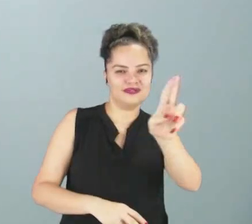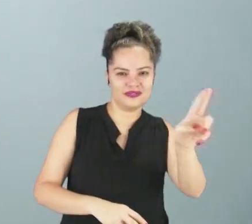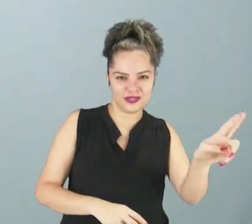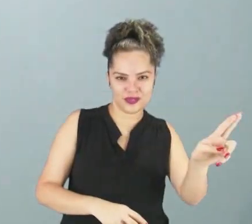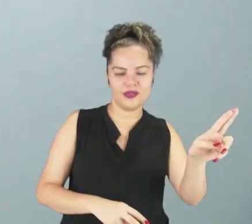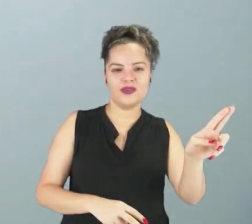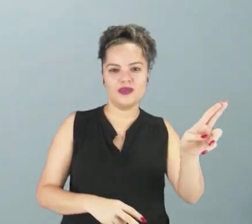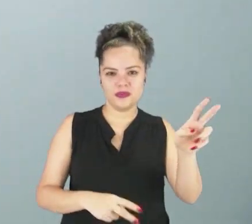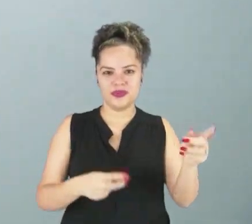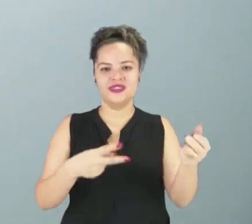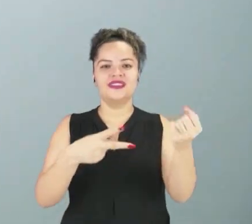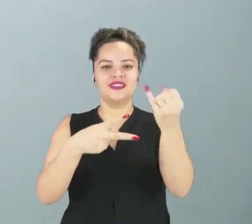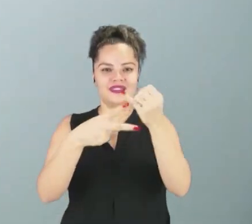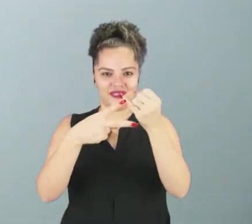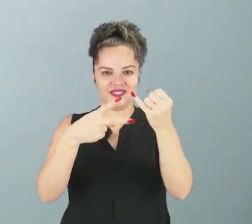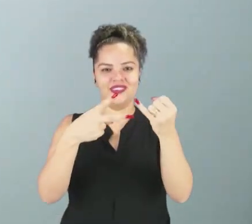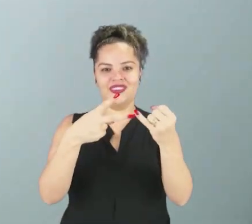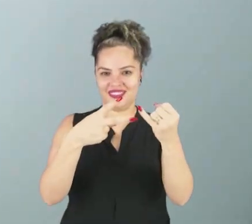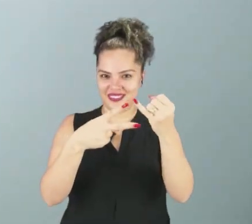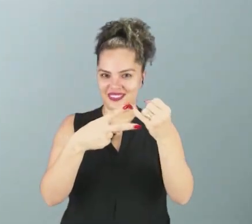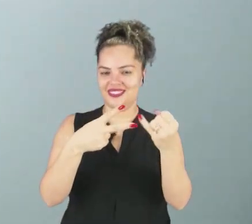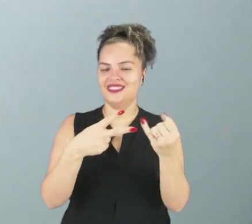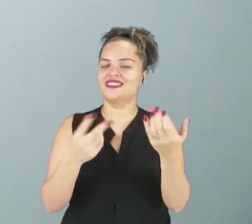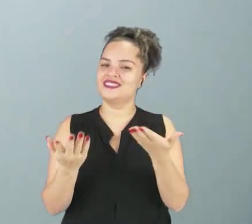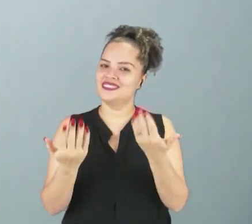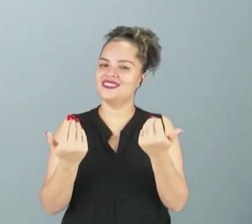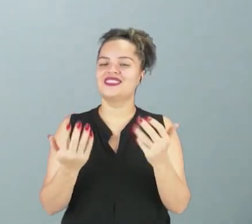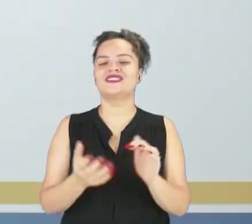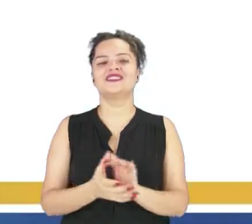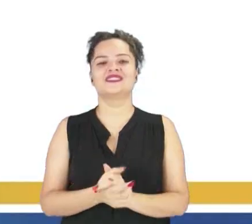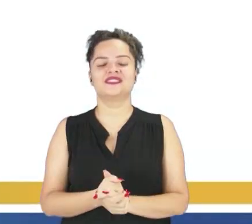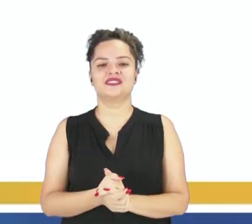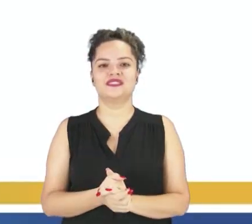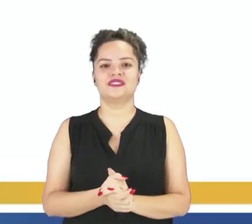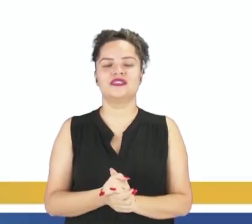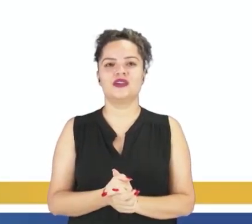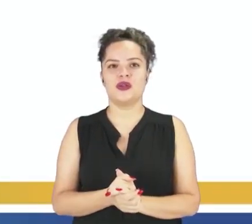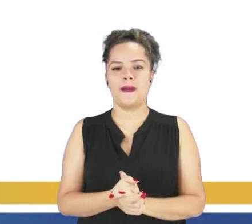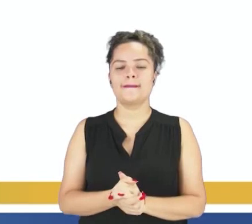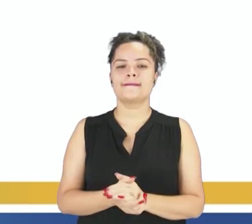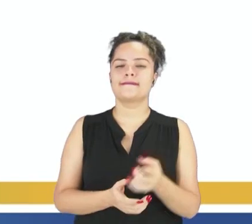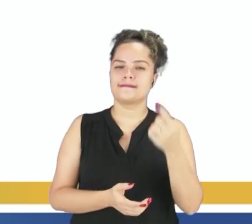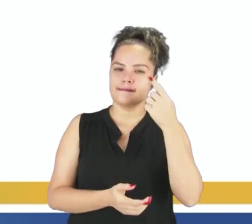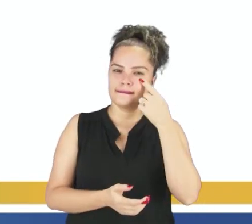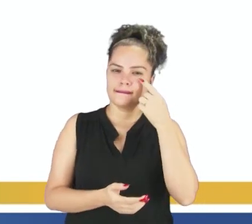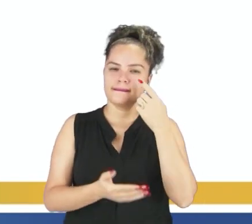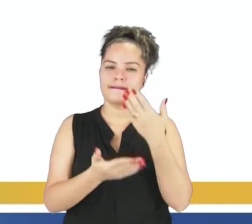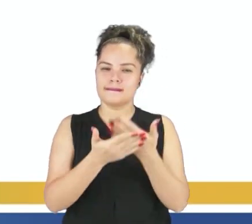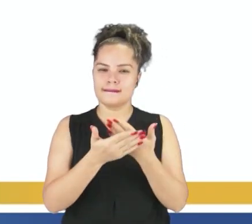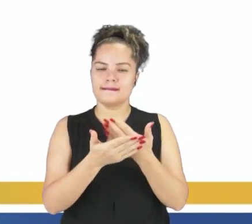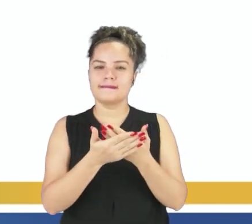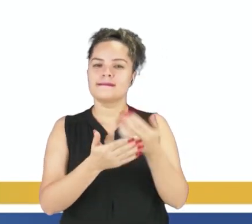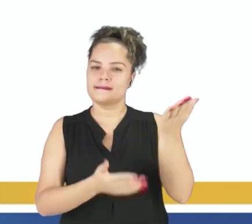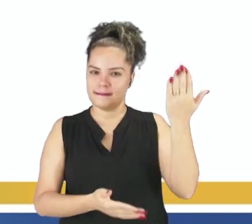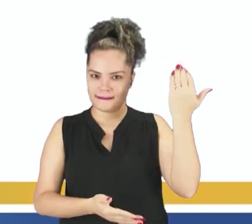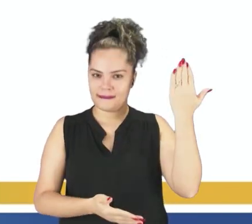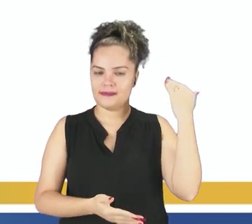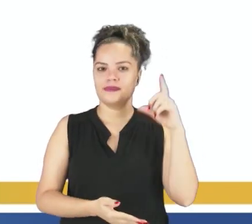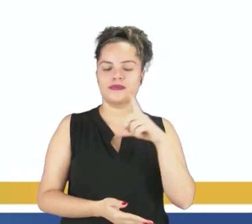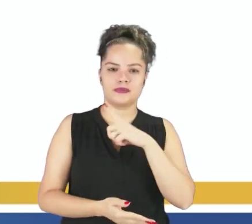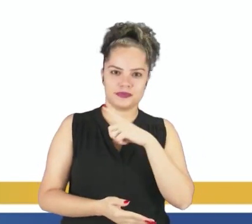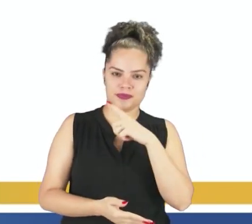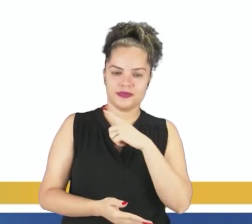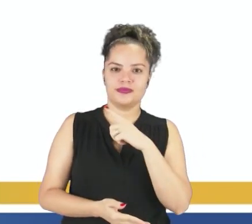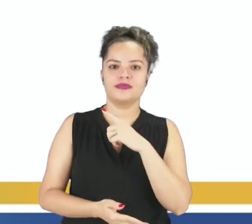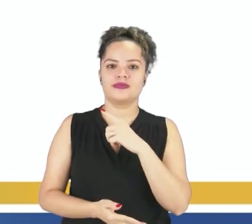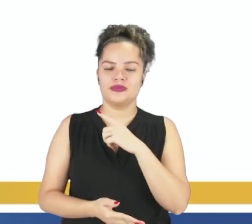nomeação de polígonos, beleza? Acompanhem comigo. Então, nós vimos lá na aula anterior que nós temos